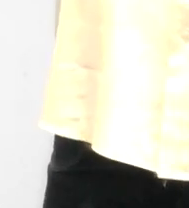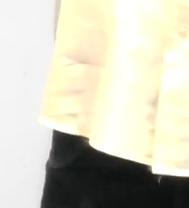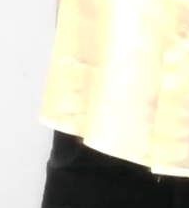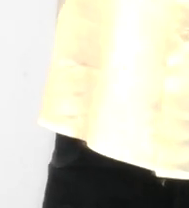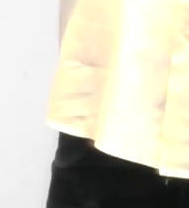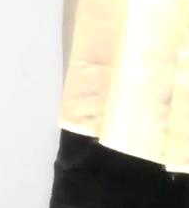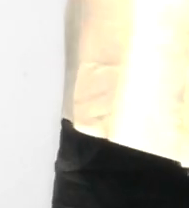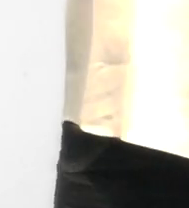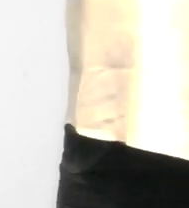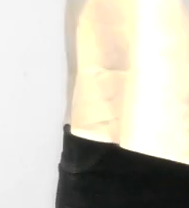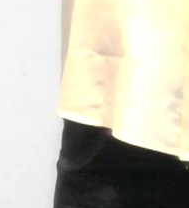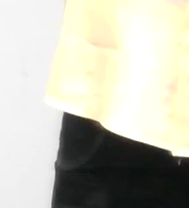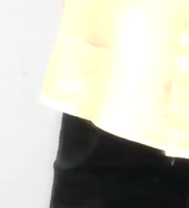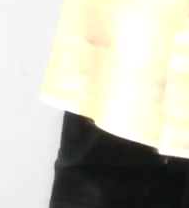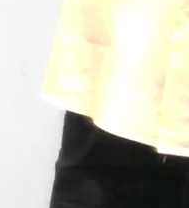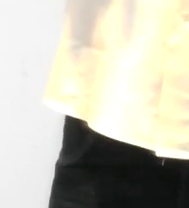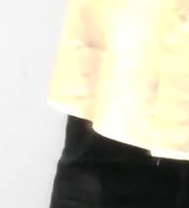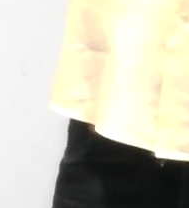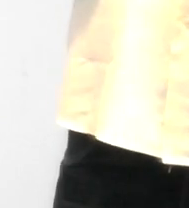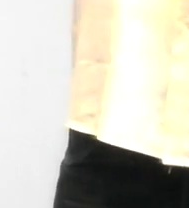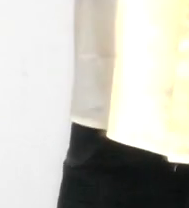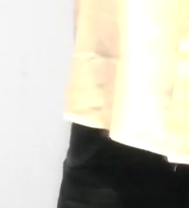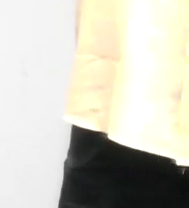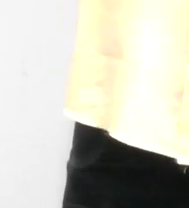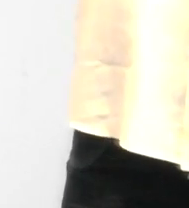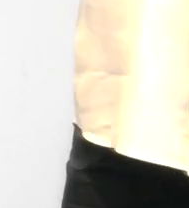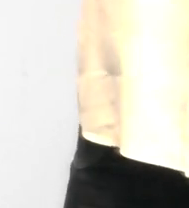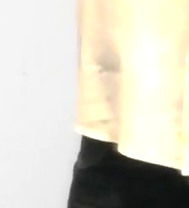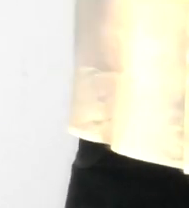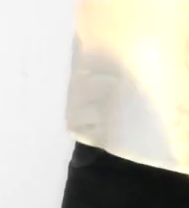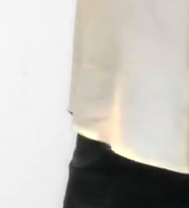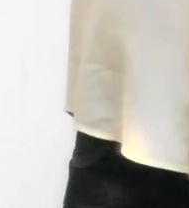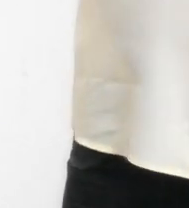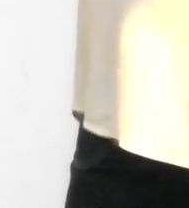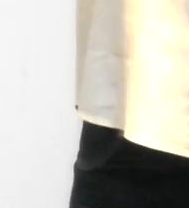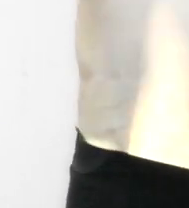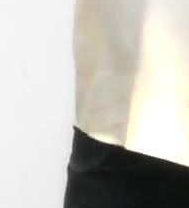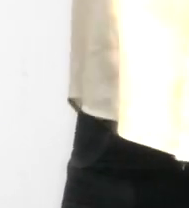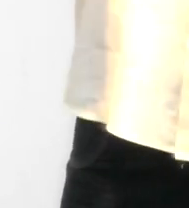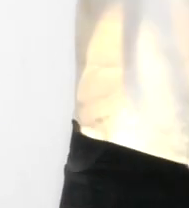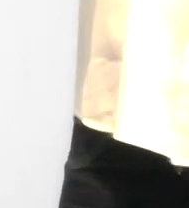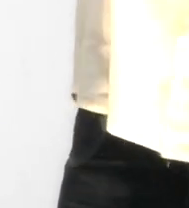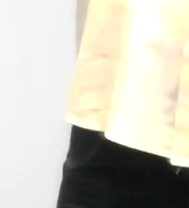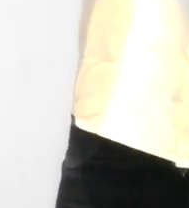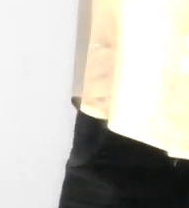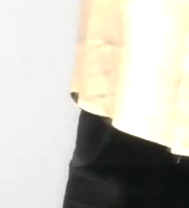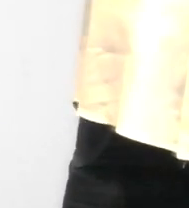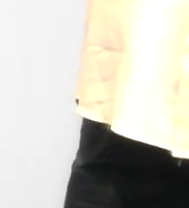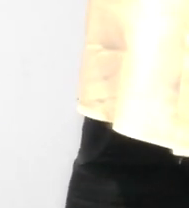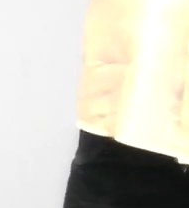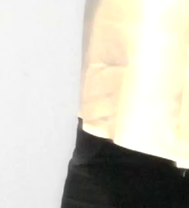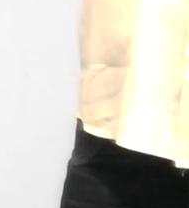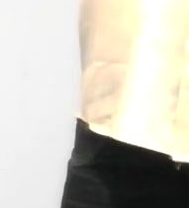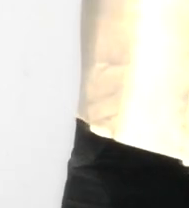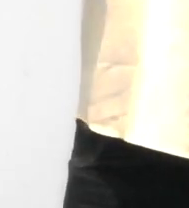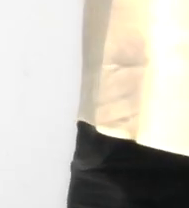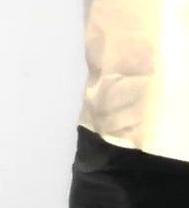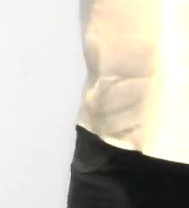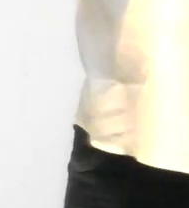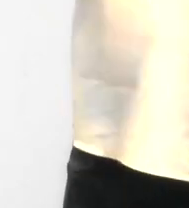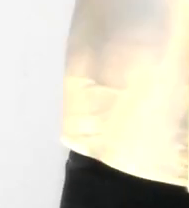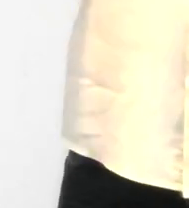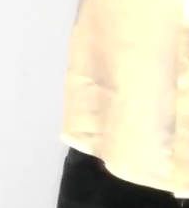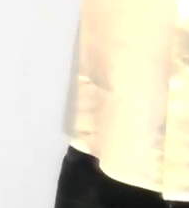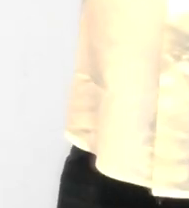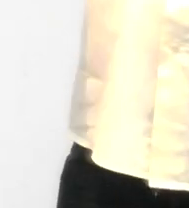estatística parece que nós somos cifras o tempo todo as pessoas só olham para isso só enxergam Eu sei que uma empresa ela sobrevive com dinheiro mas quando você eu perguntar